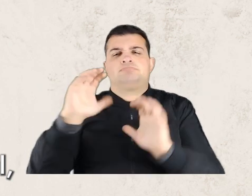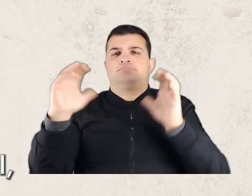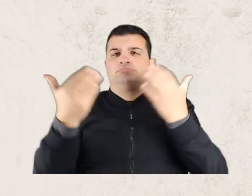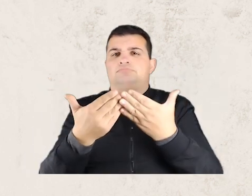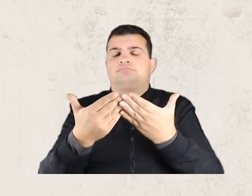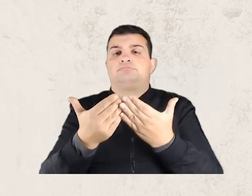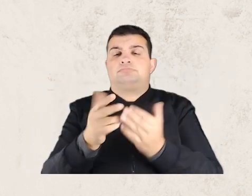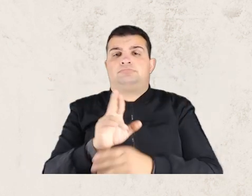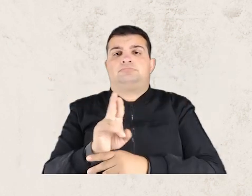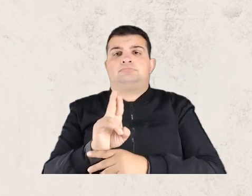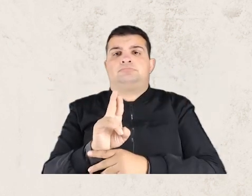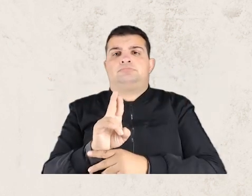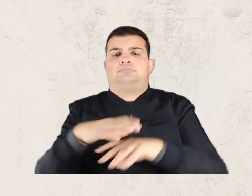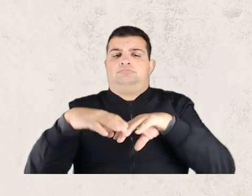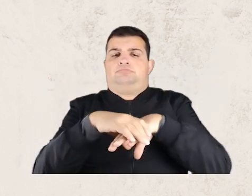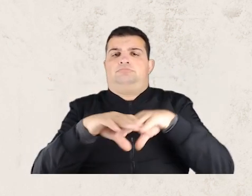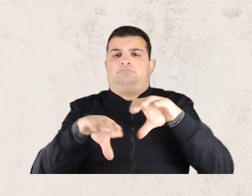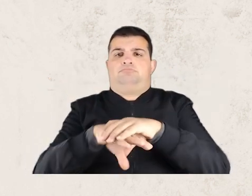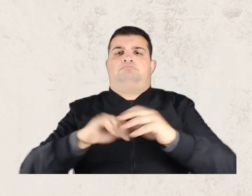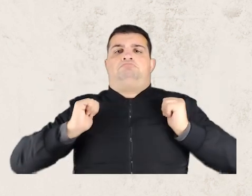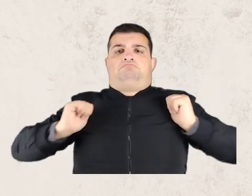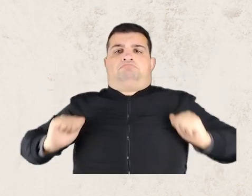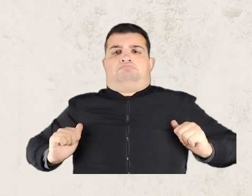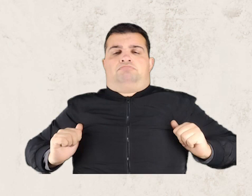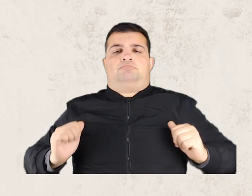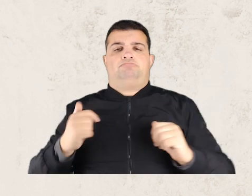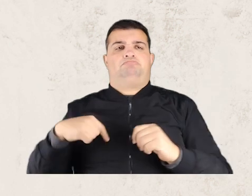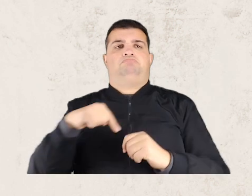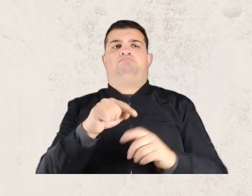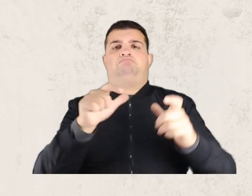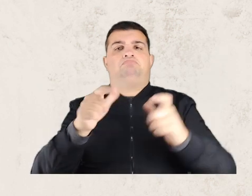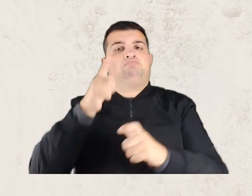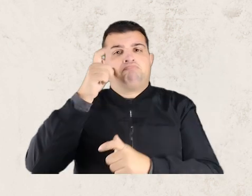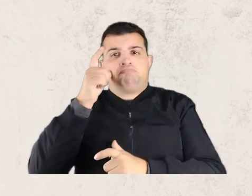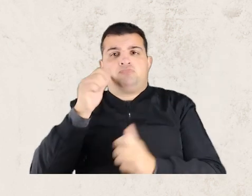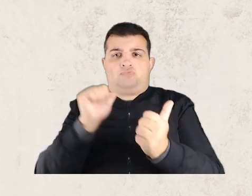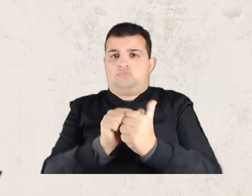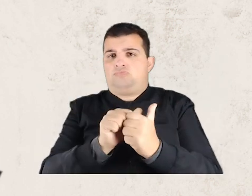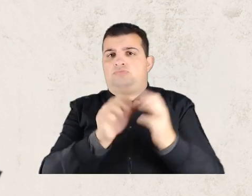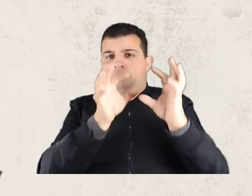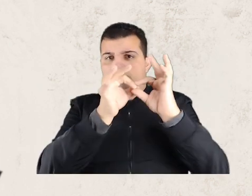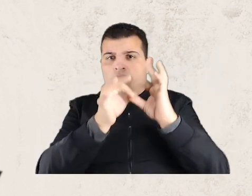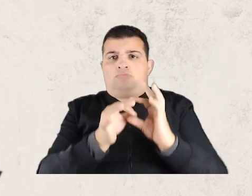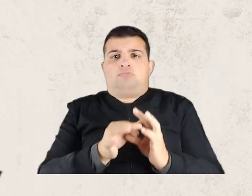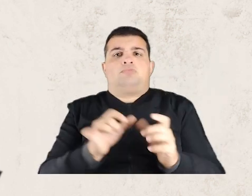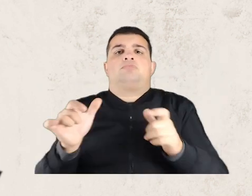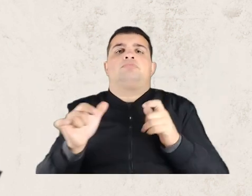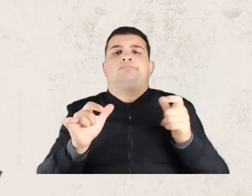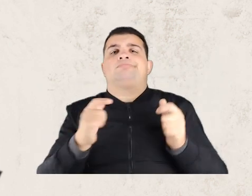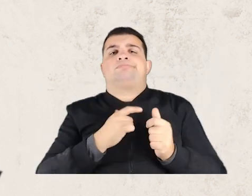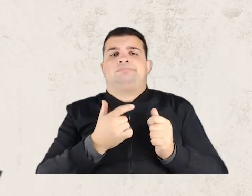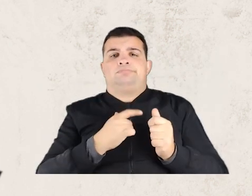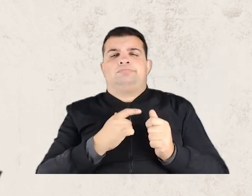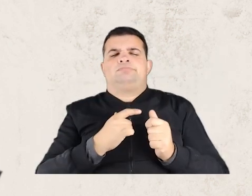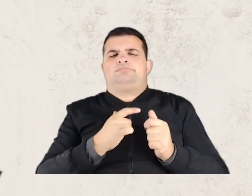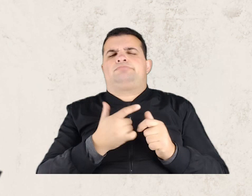no lugar. Então, eu brinco que é o psicólogo, a psicóloga comunitária